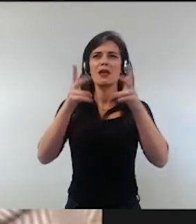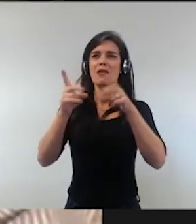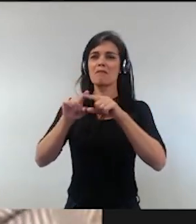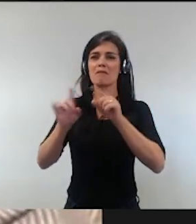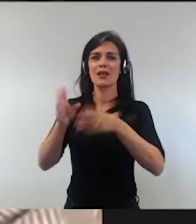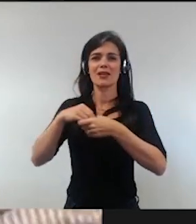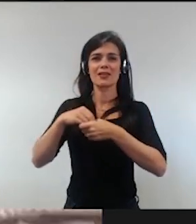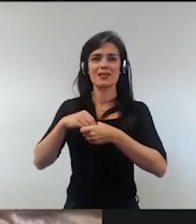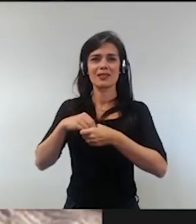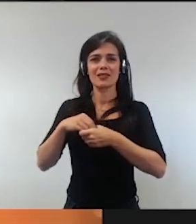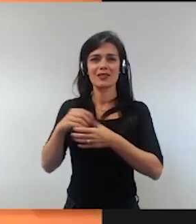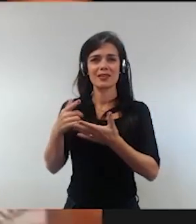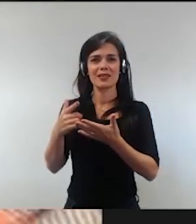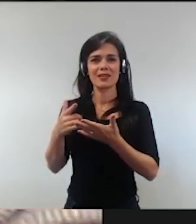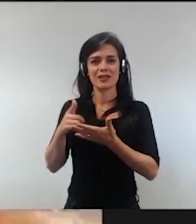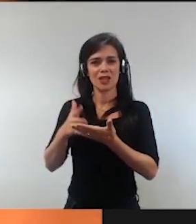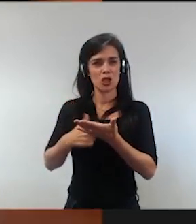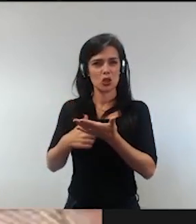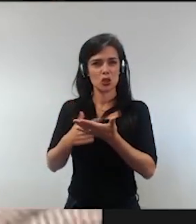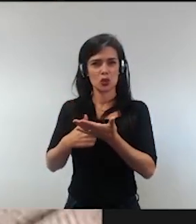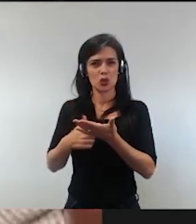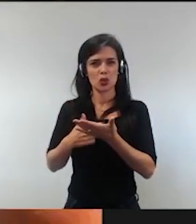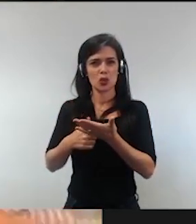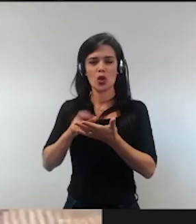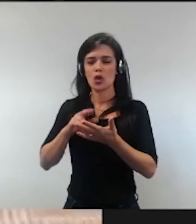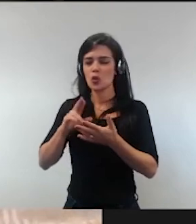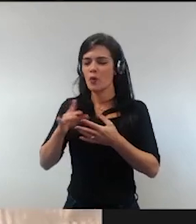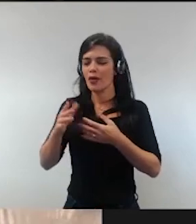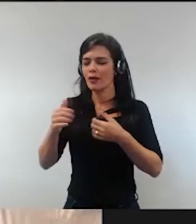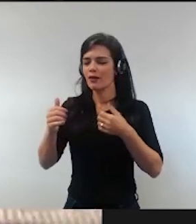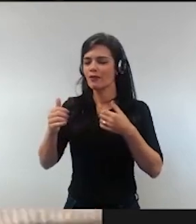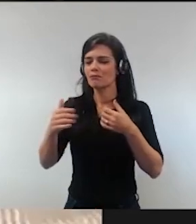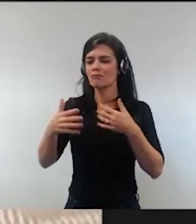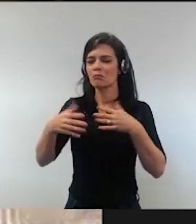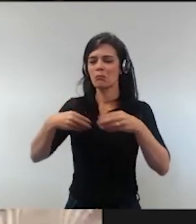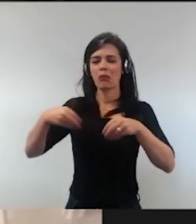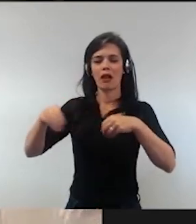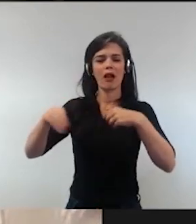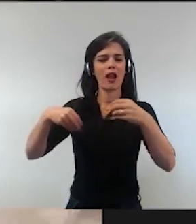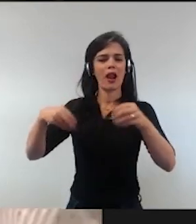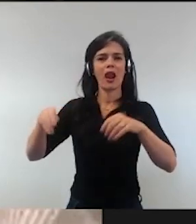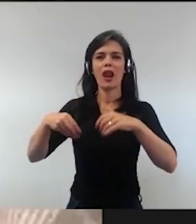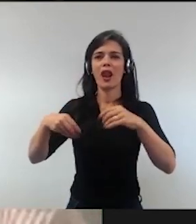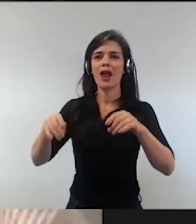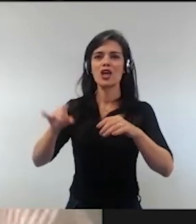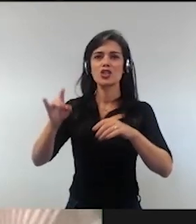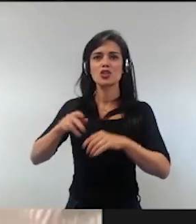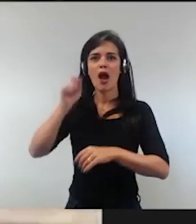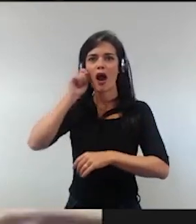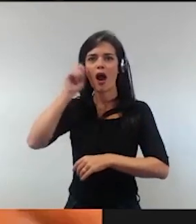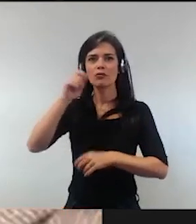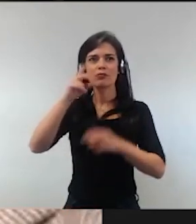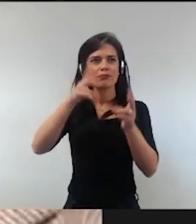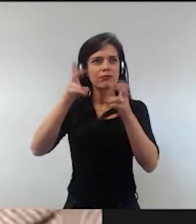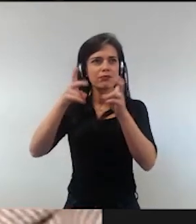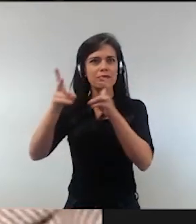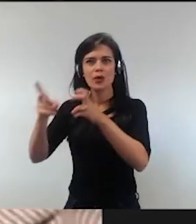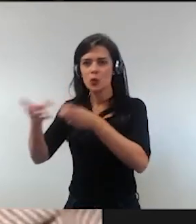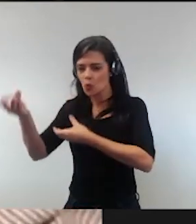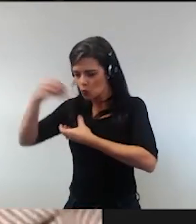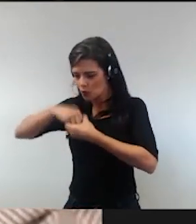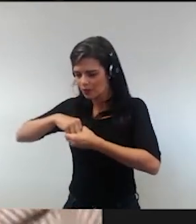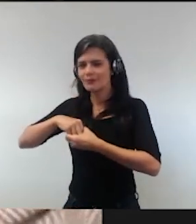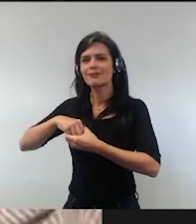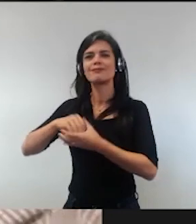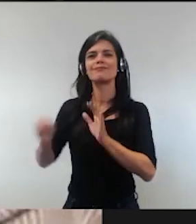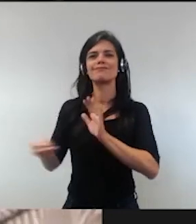livro não é esse conjunto solto, é alguma coisa que só o autor percebeu, juntou e apresentou de uma forma